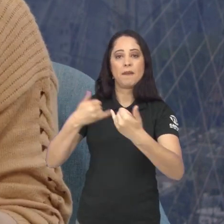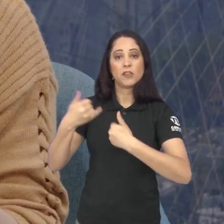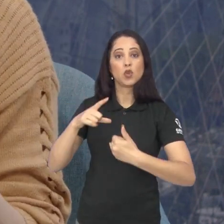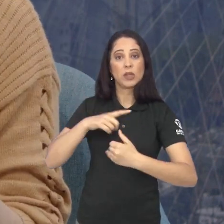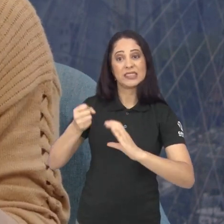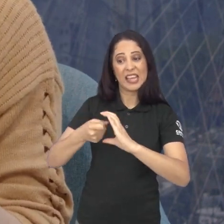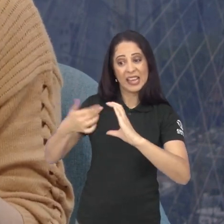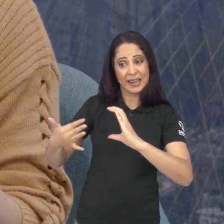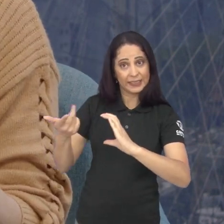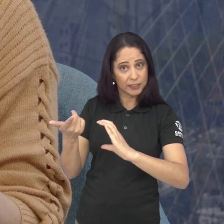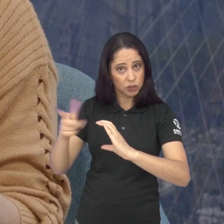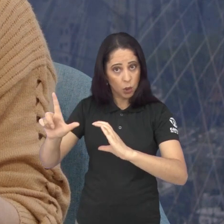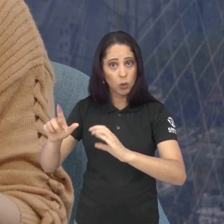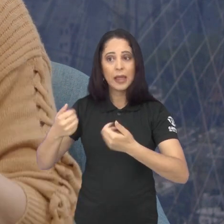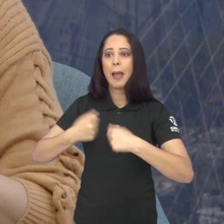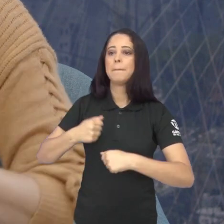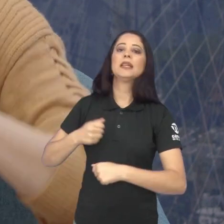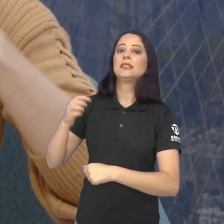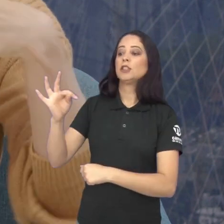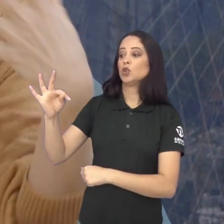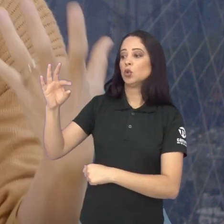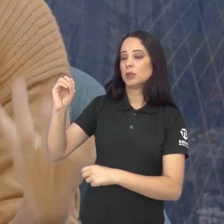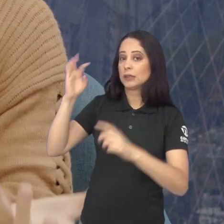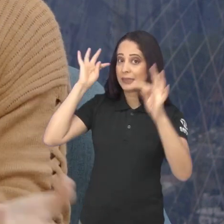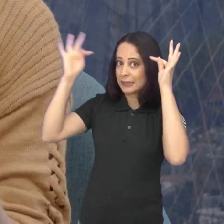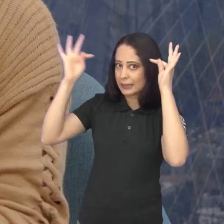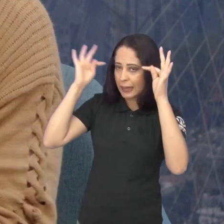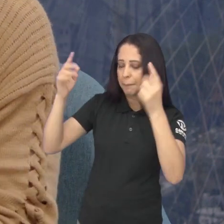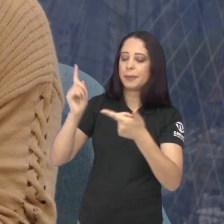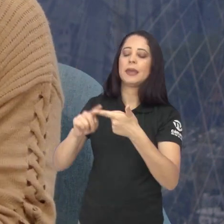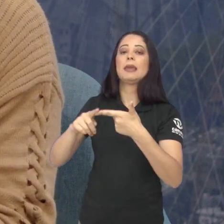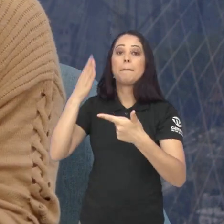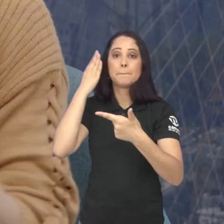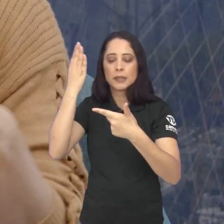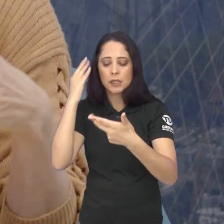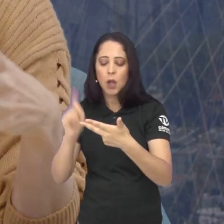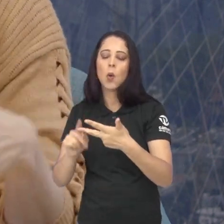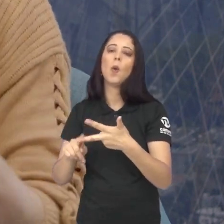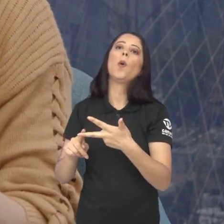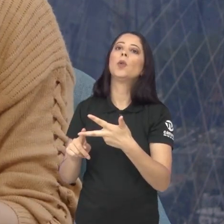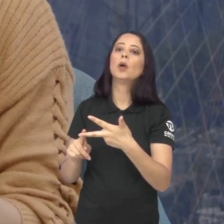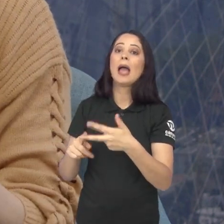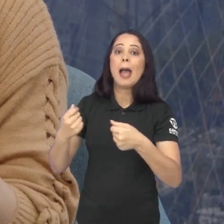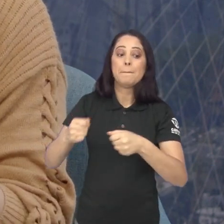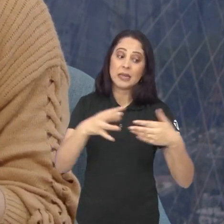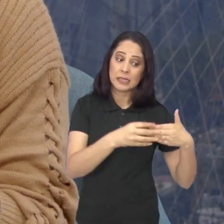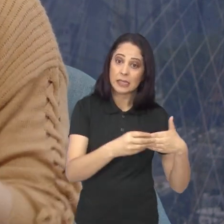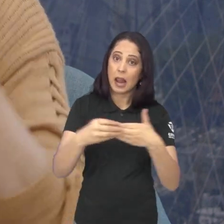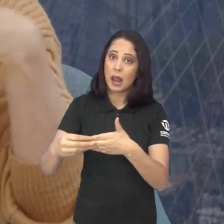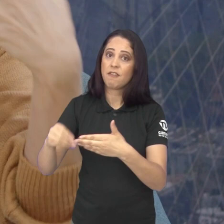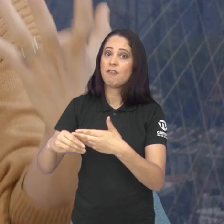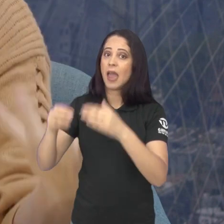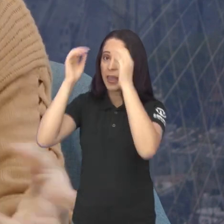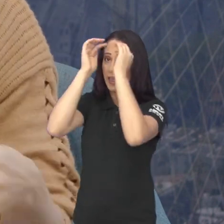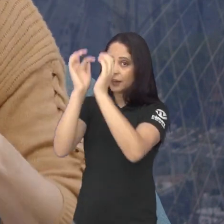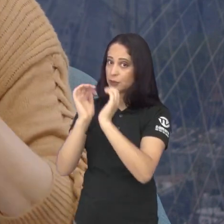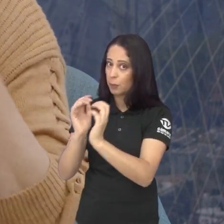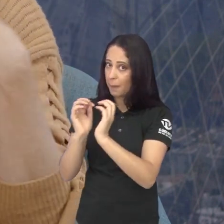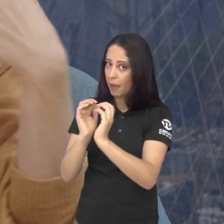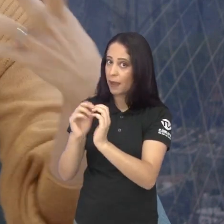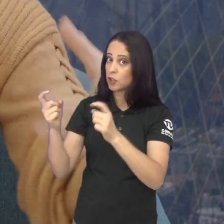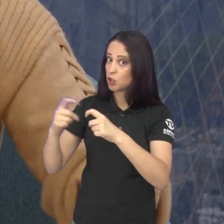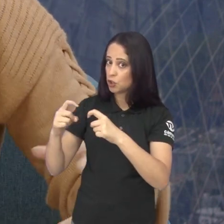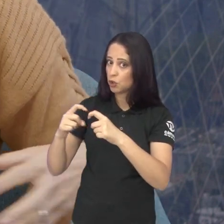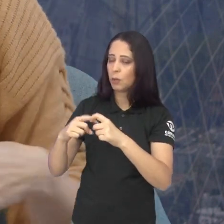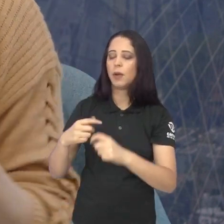outras características que eu preciso de uma avaliação de uma TO, eu preciso de uma avaliação de uma psicóloga, preciso que você leve no neuro, preciso que leve no